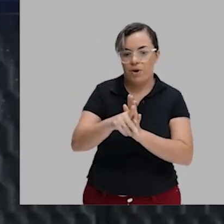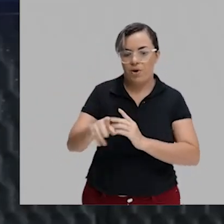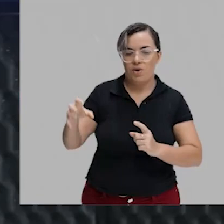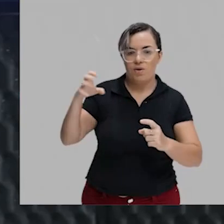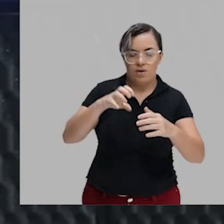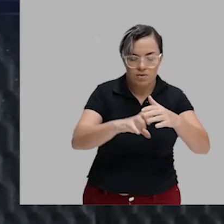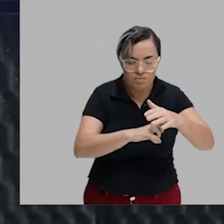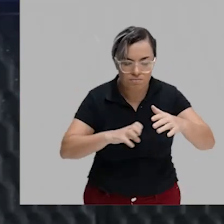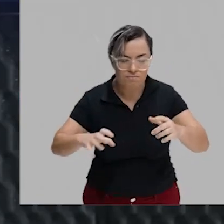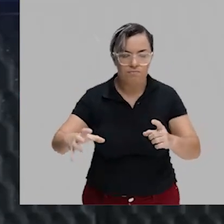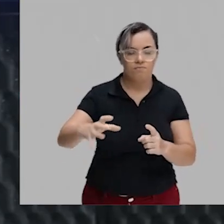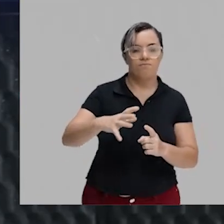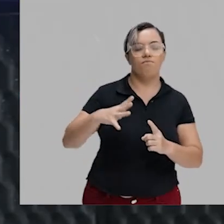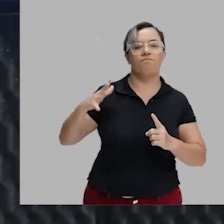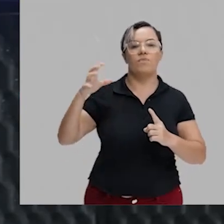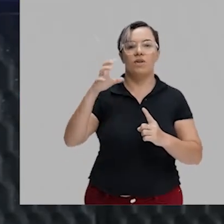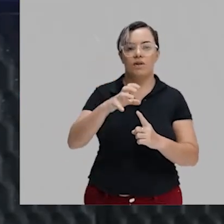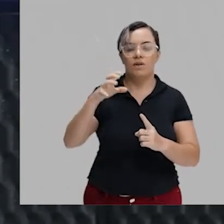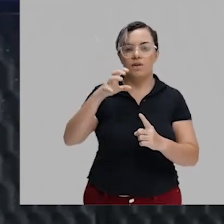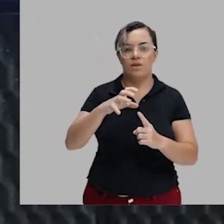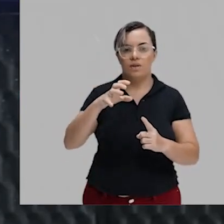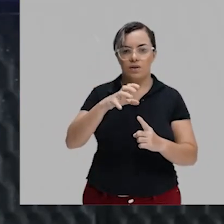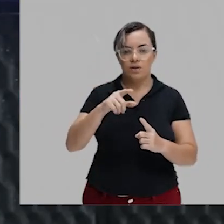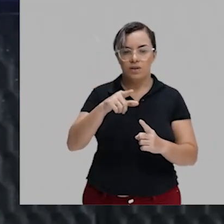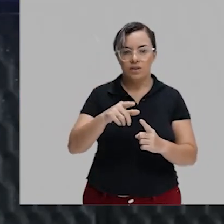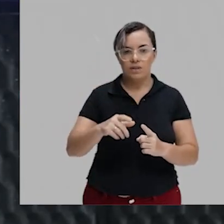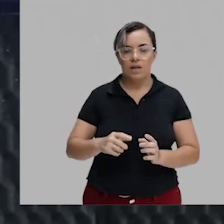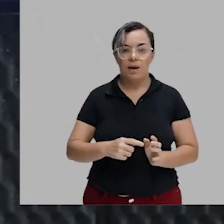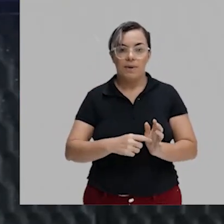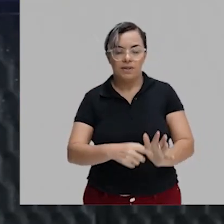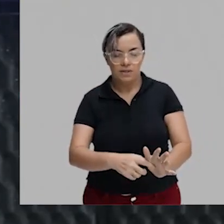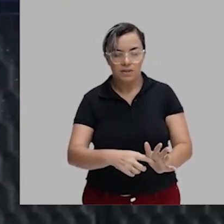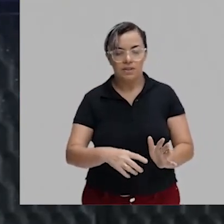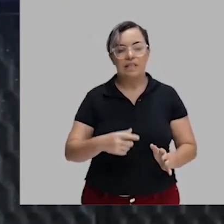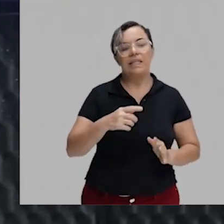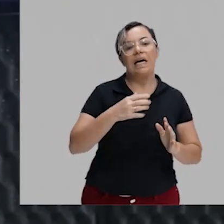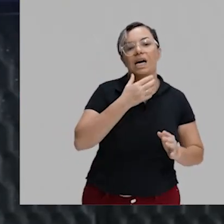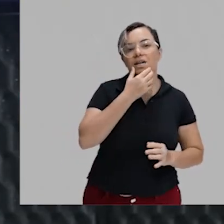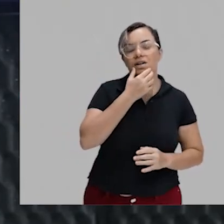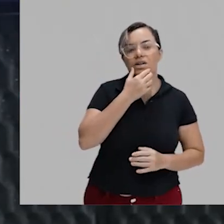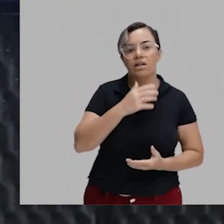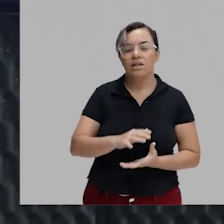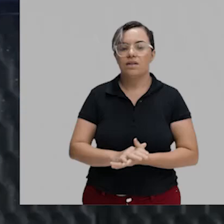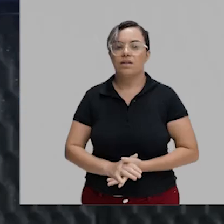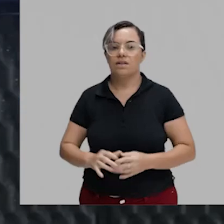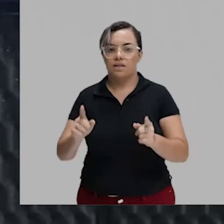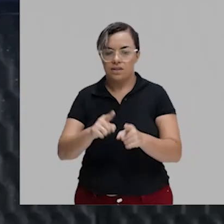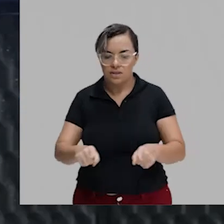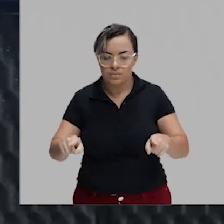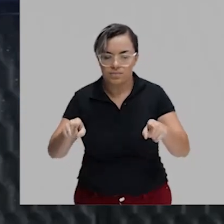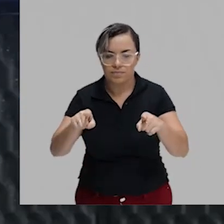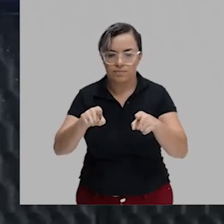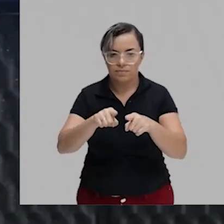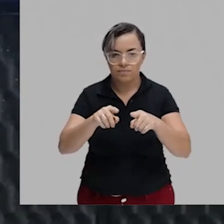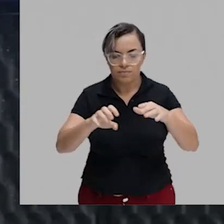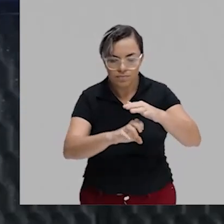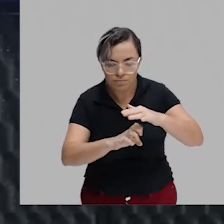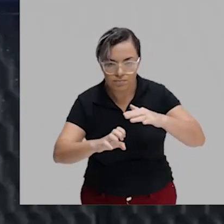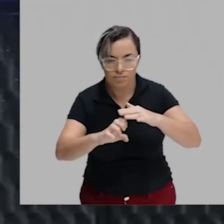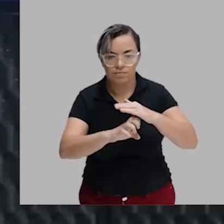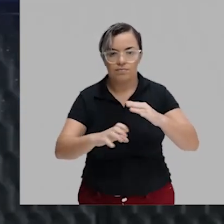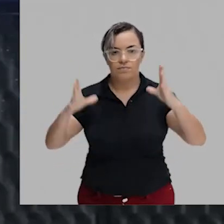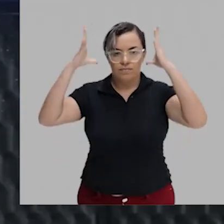13 colônias, na parte norte e centro. Nós temos as companhias holandesas, as companhias